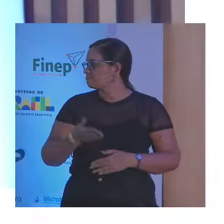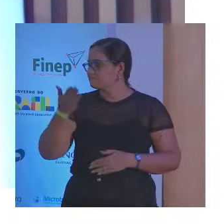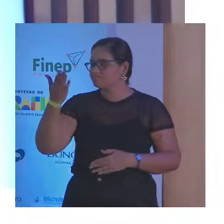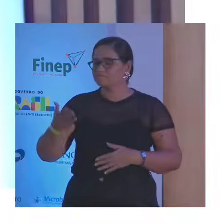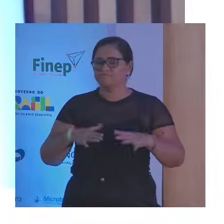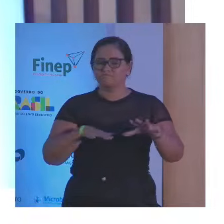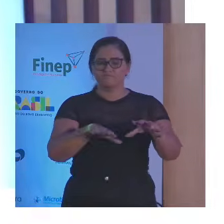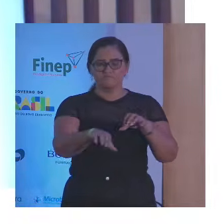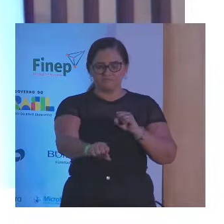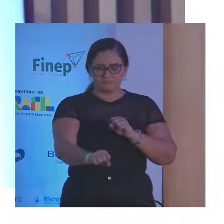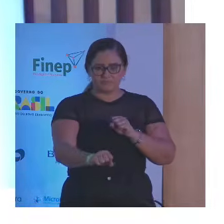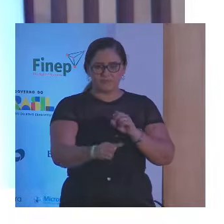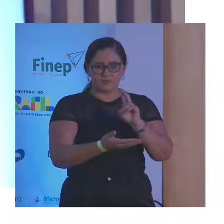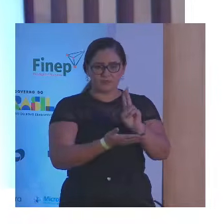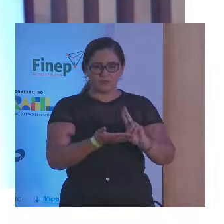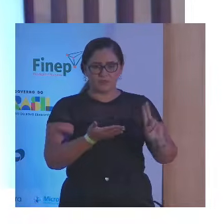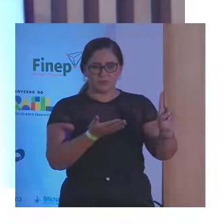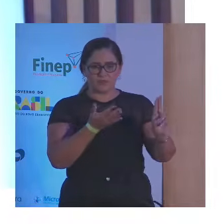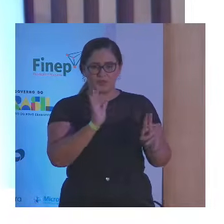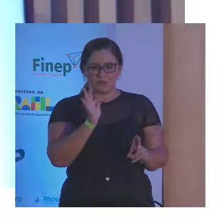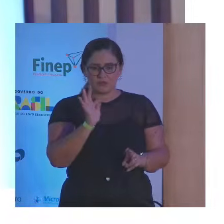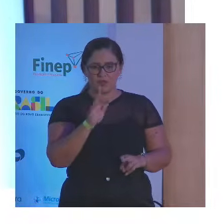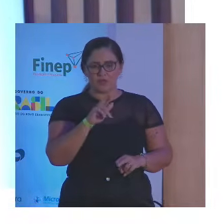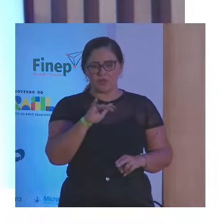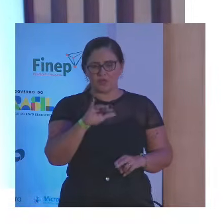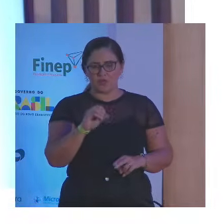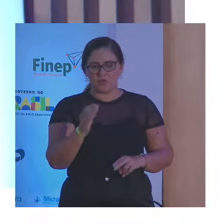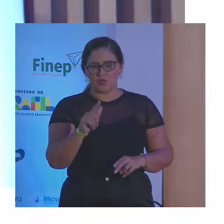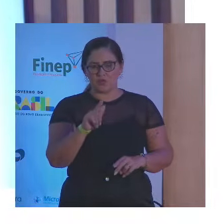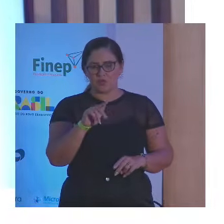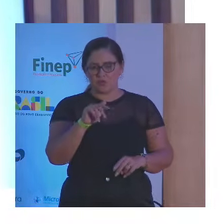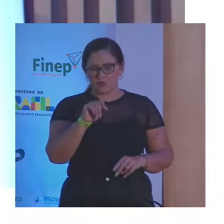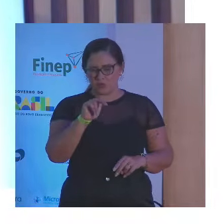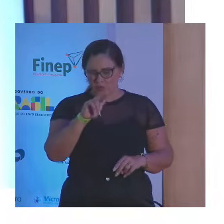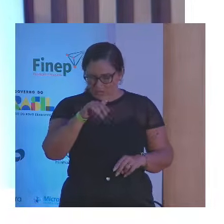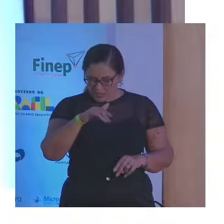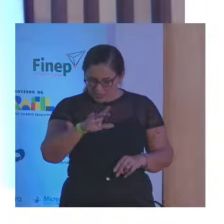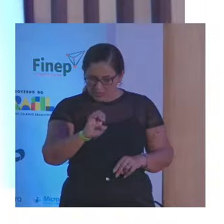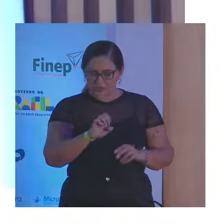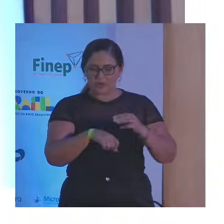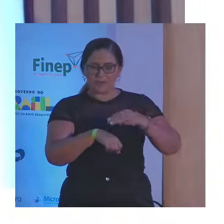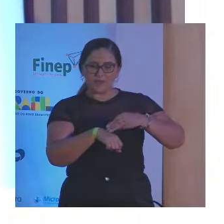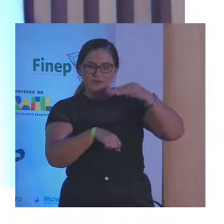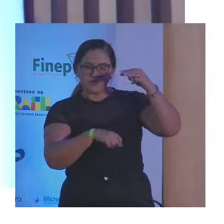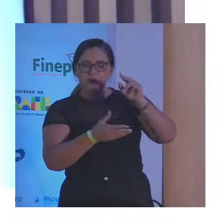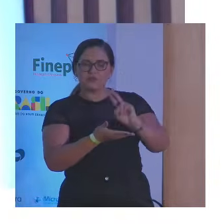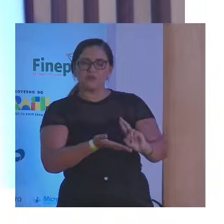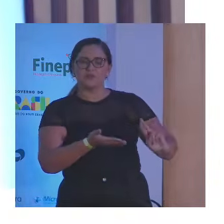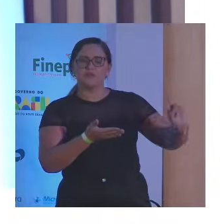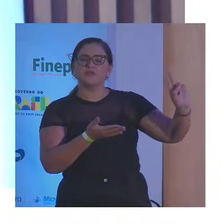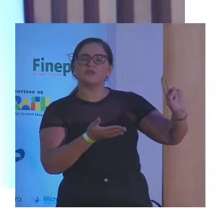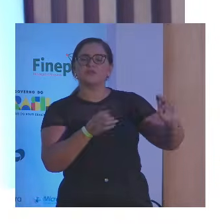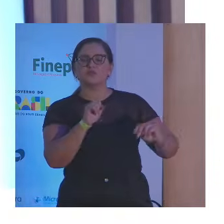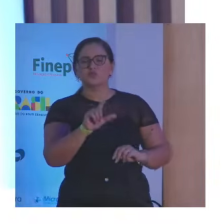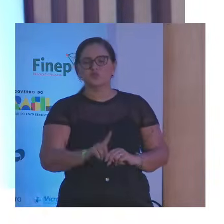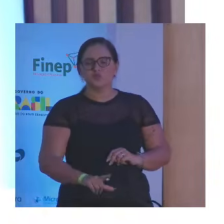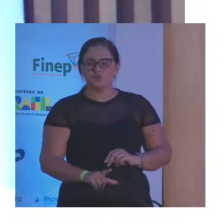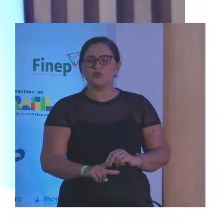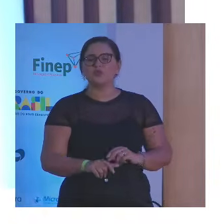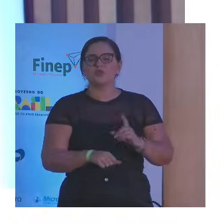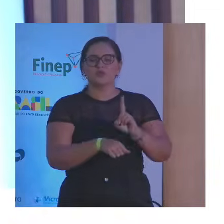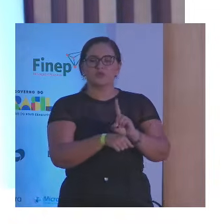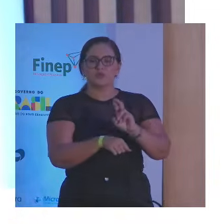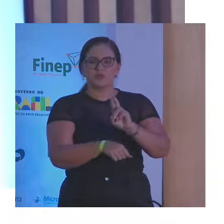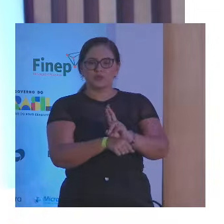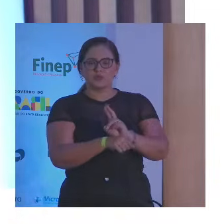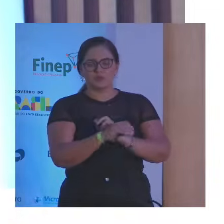graduado em Oceanologia pela Universidade Federal de Rio Grande, com mestrado em Geociências pela Universidade Federal do Rio Grande do Sul e